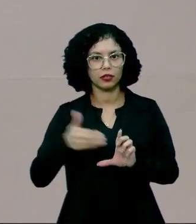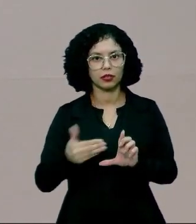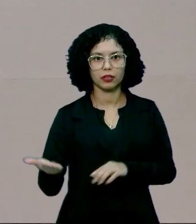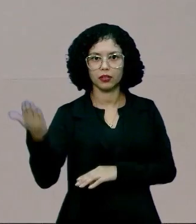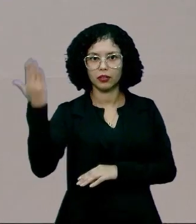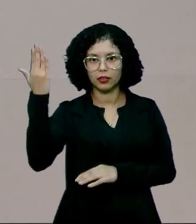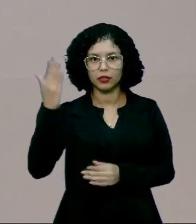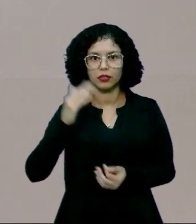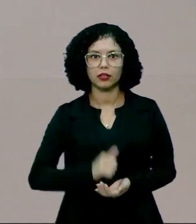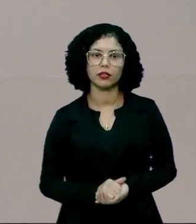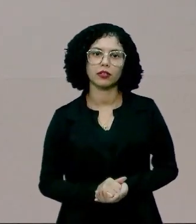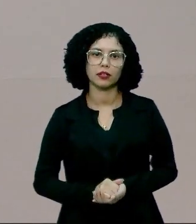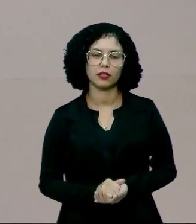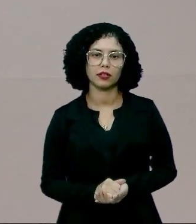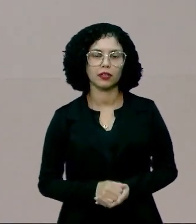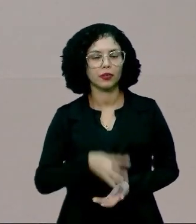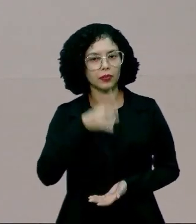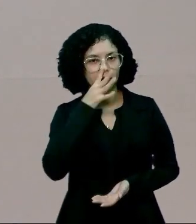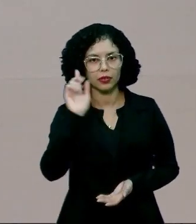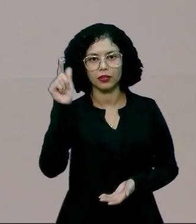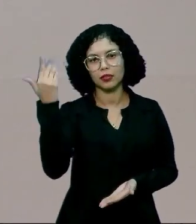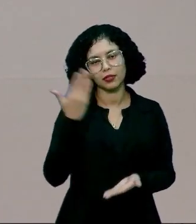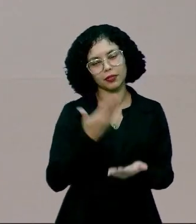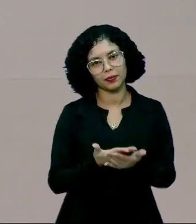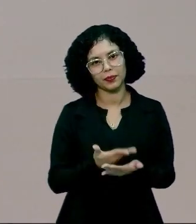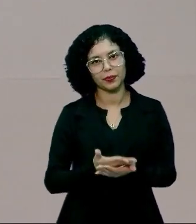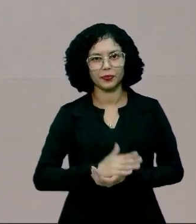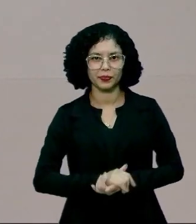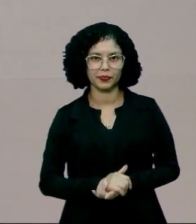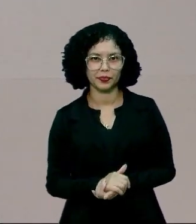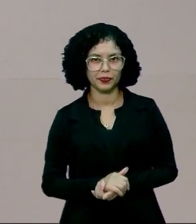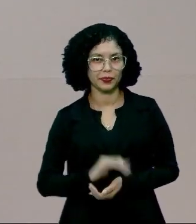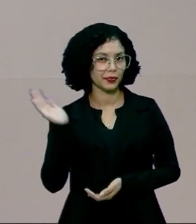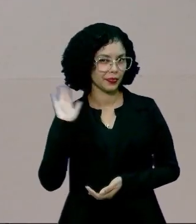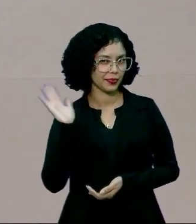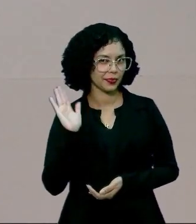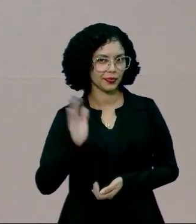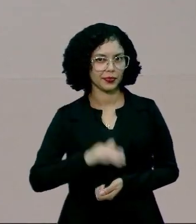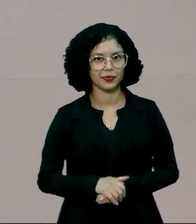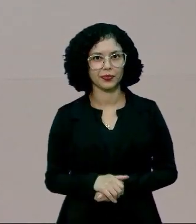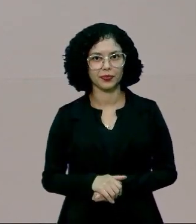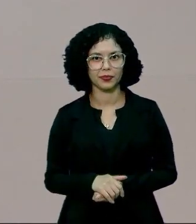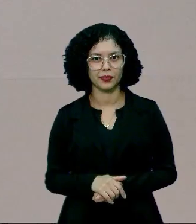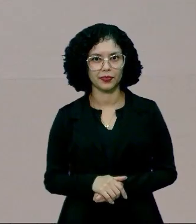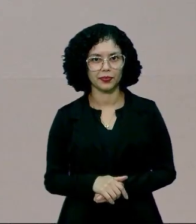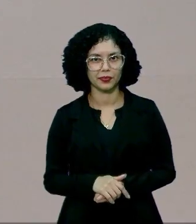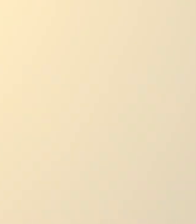Acesse os nossos canais e assista essa e outras aulas. Até a próxima!